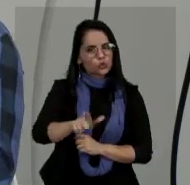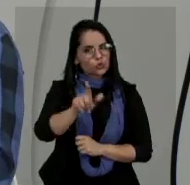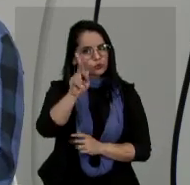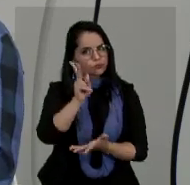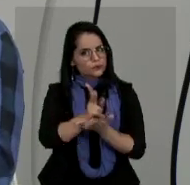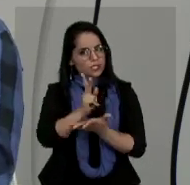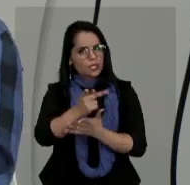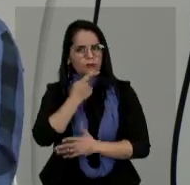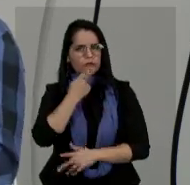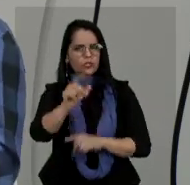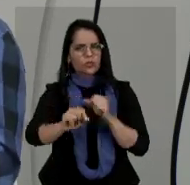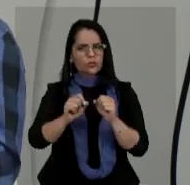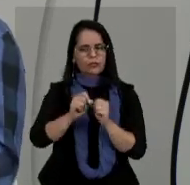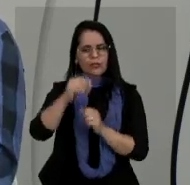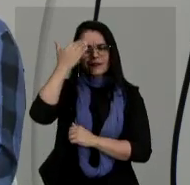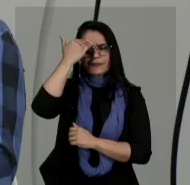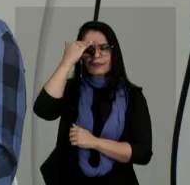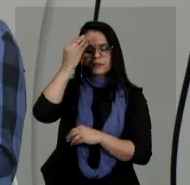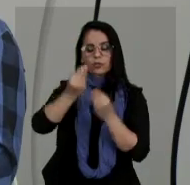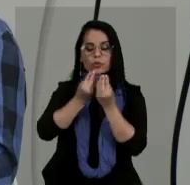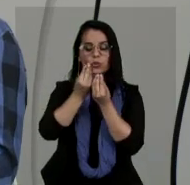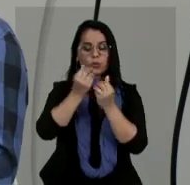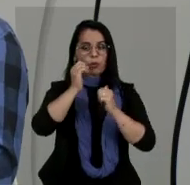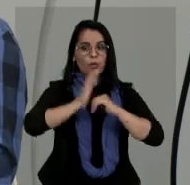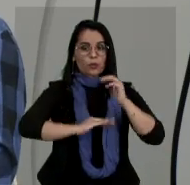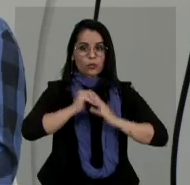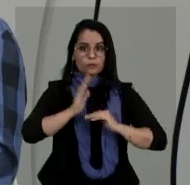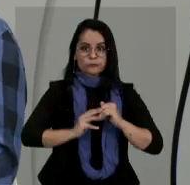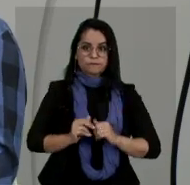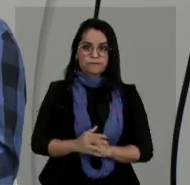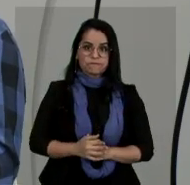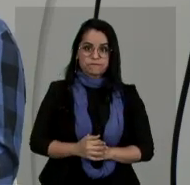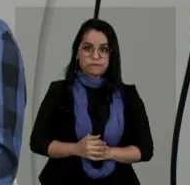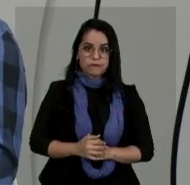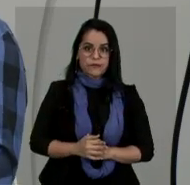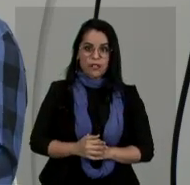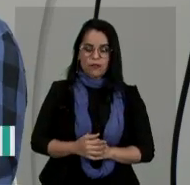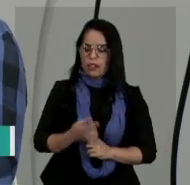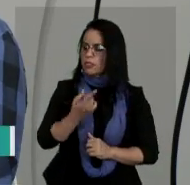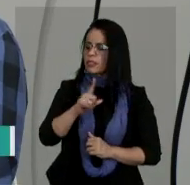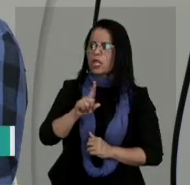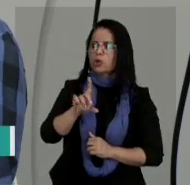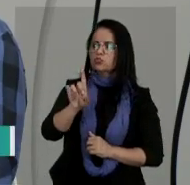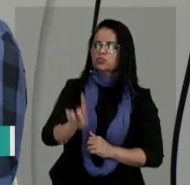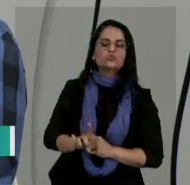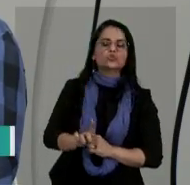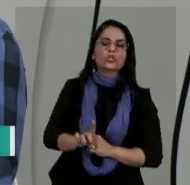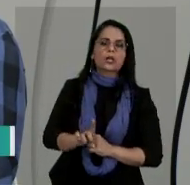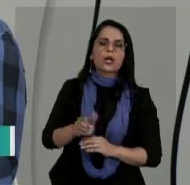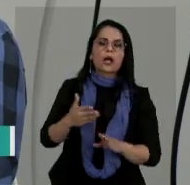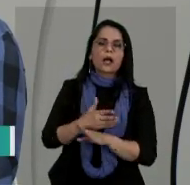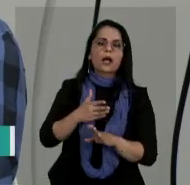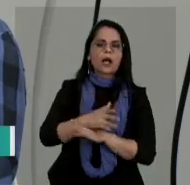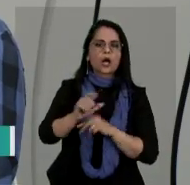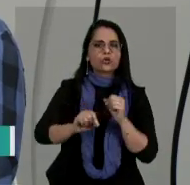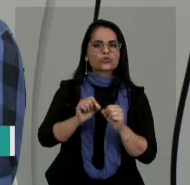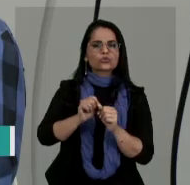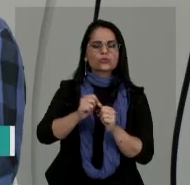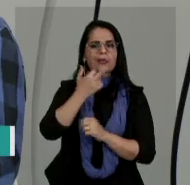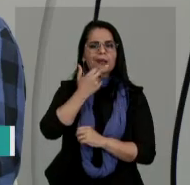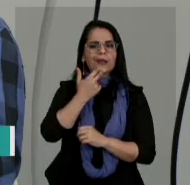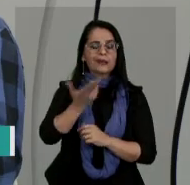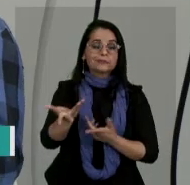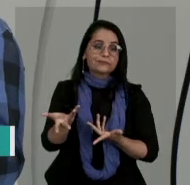sempre o entendimento da profissão. Quando é negado ao surdo o direito de acesso à sua